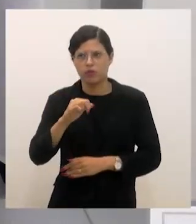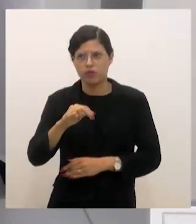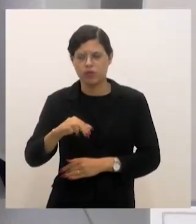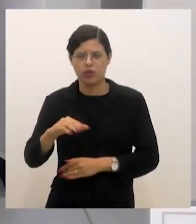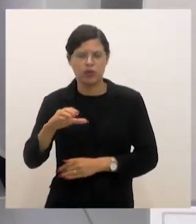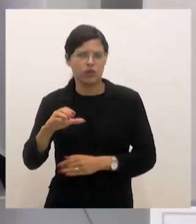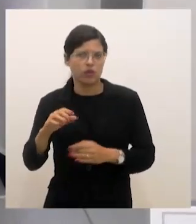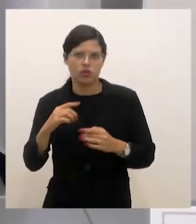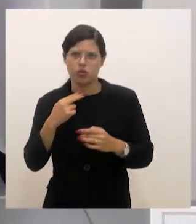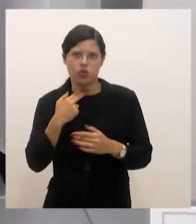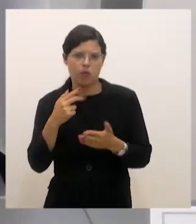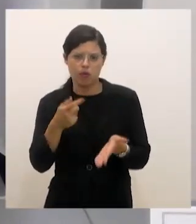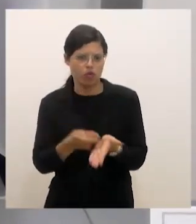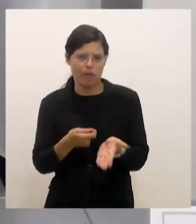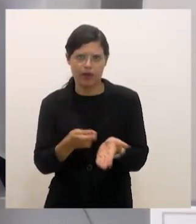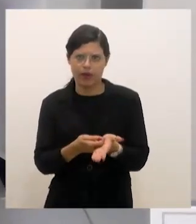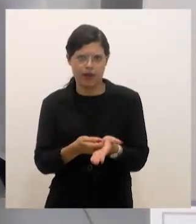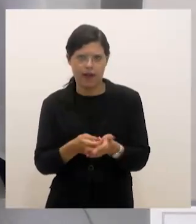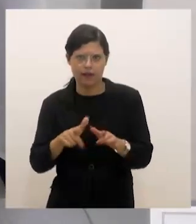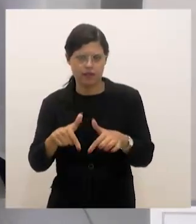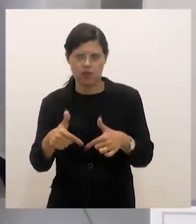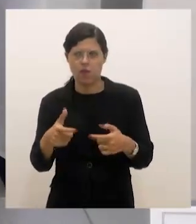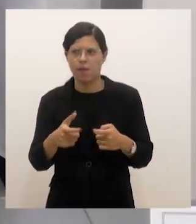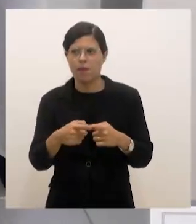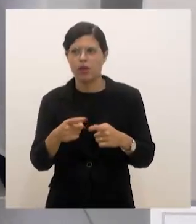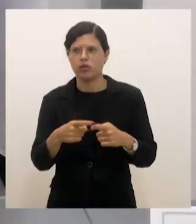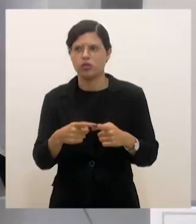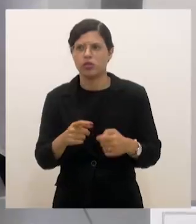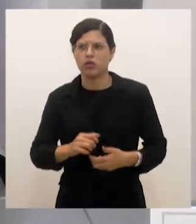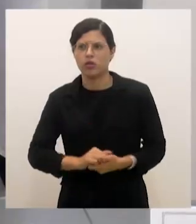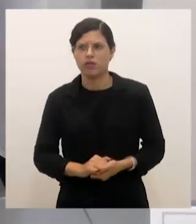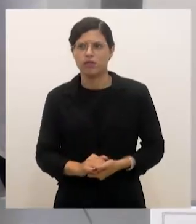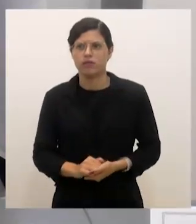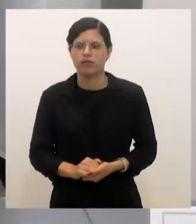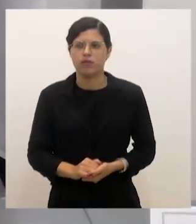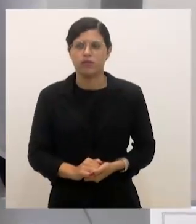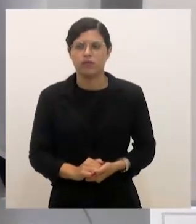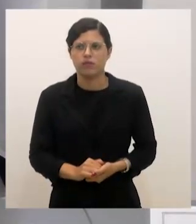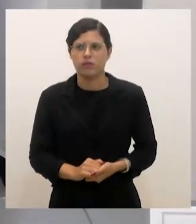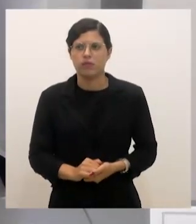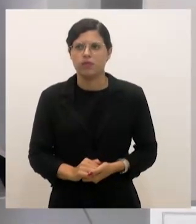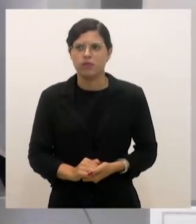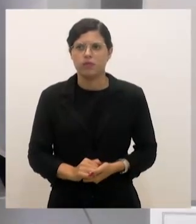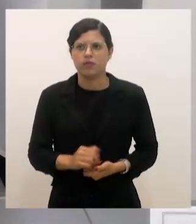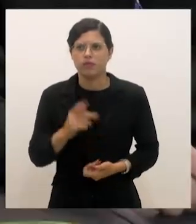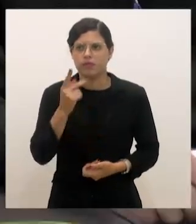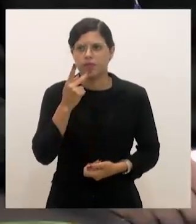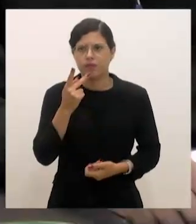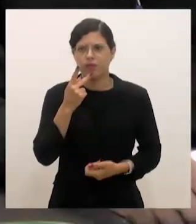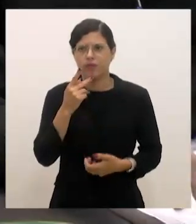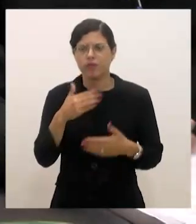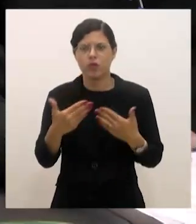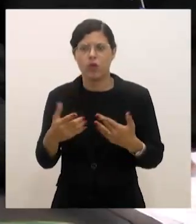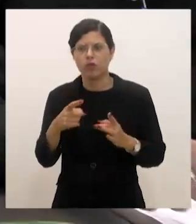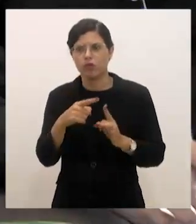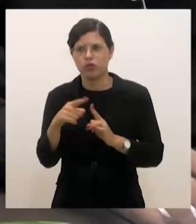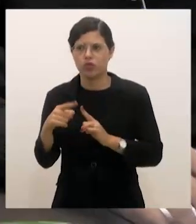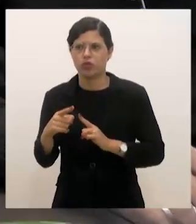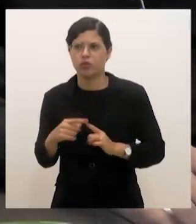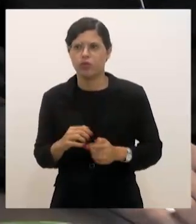O artigo 2º ele fala por meio de... Então ele diz qual é o meio, ele está dizendo qual é o procedimento, por meio